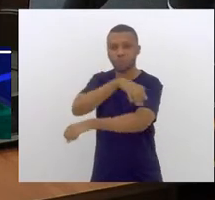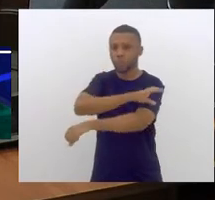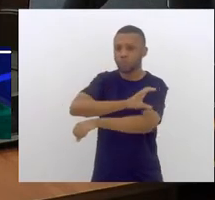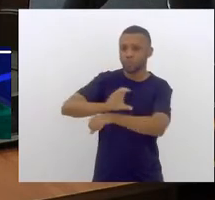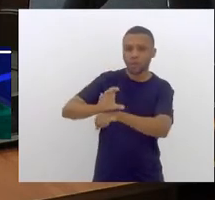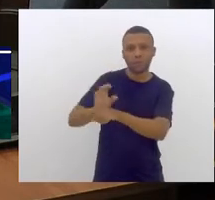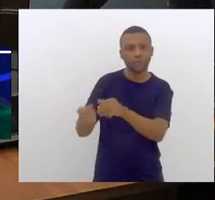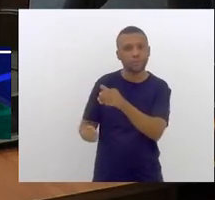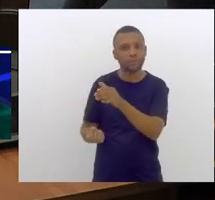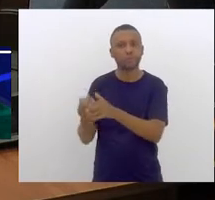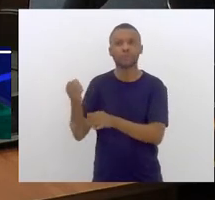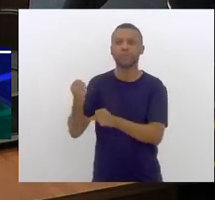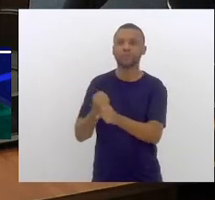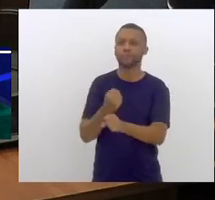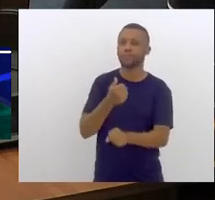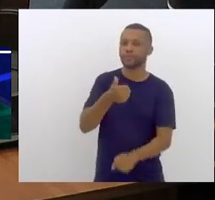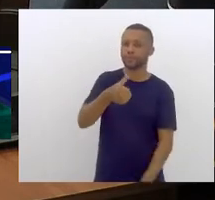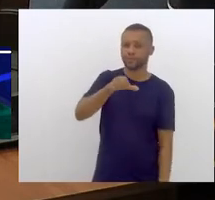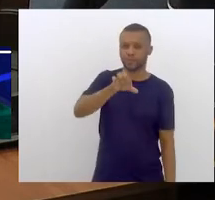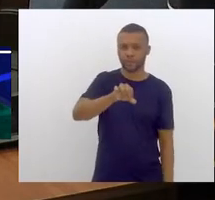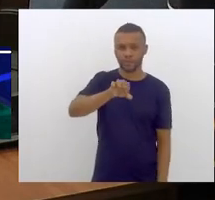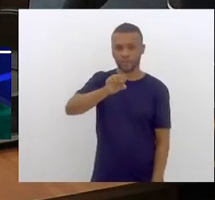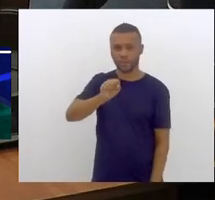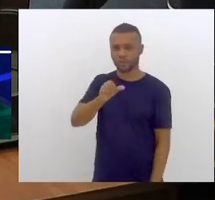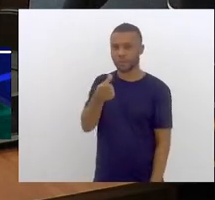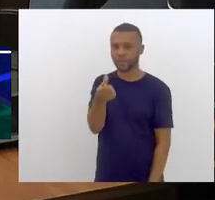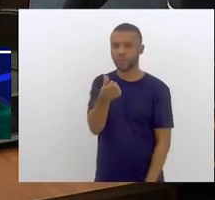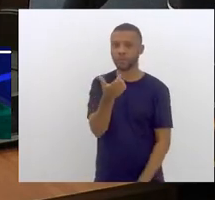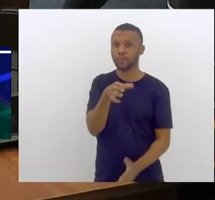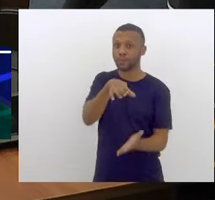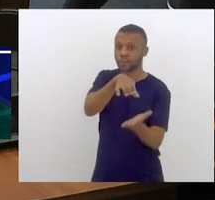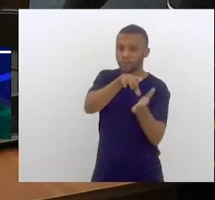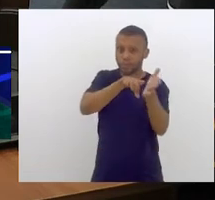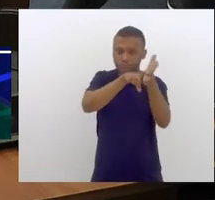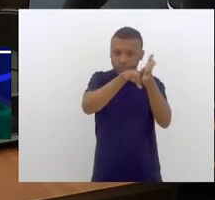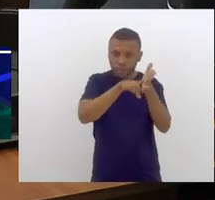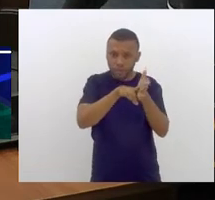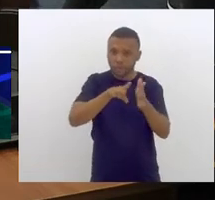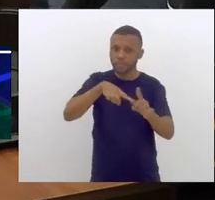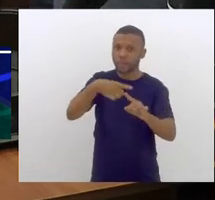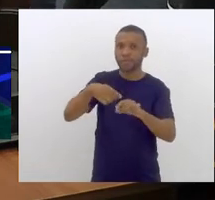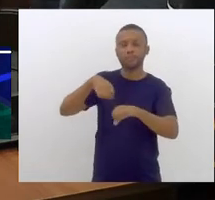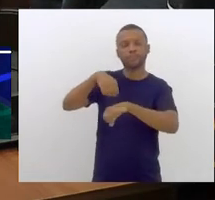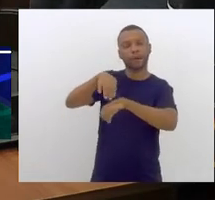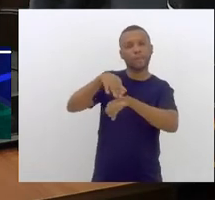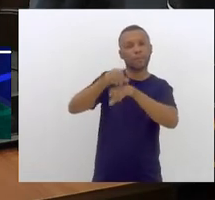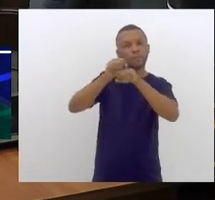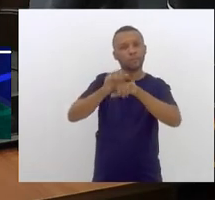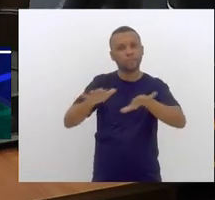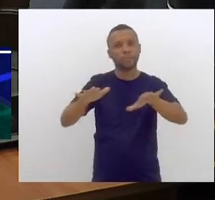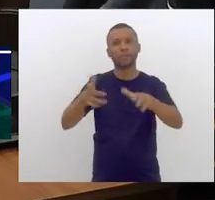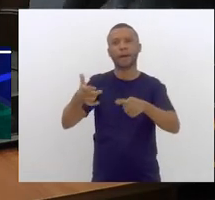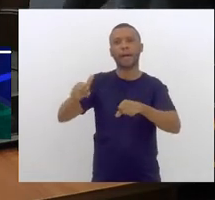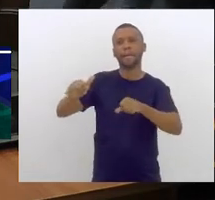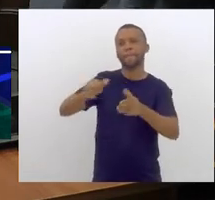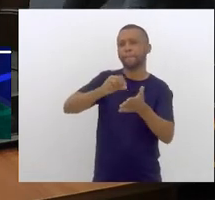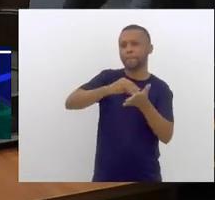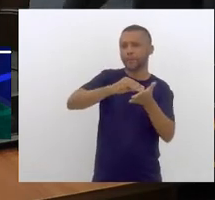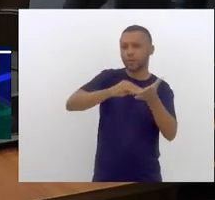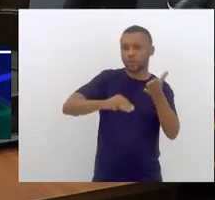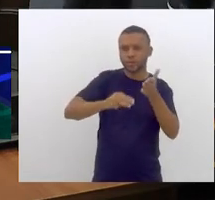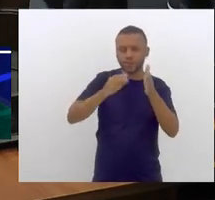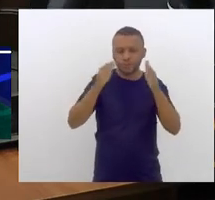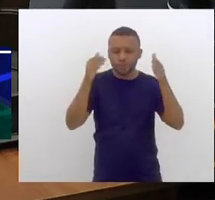surgiu em 1986 como centro de pesquisa e difusão da metodologia específica do teatro